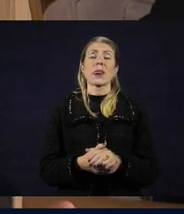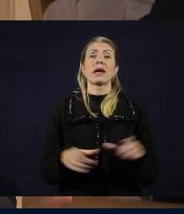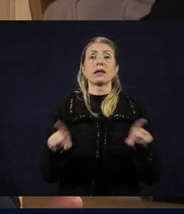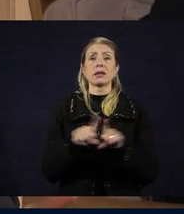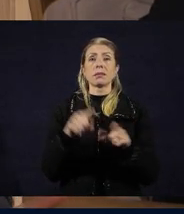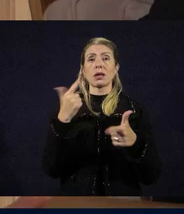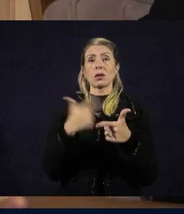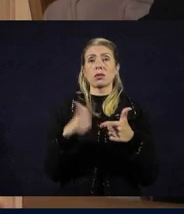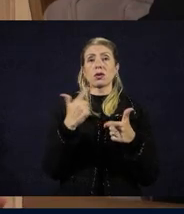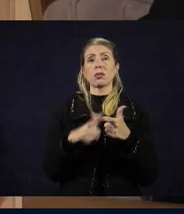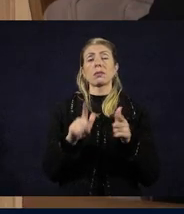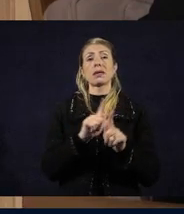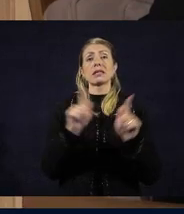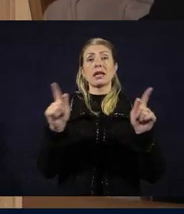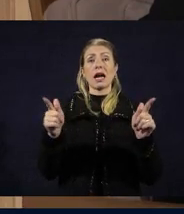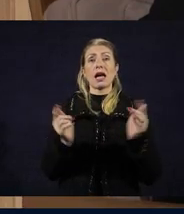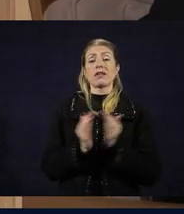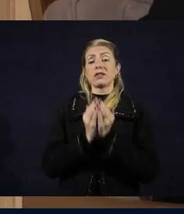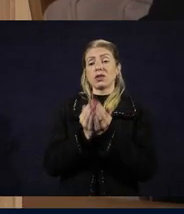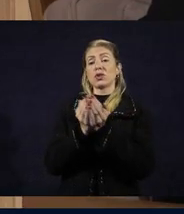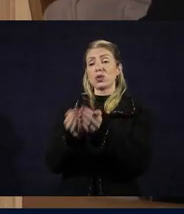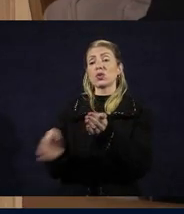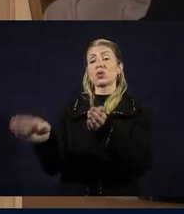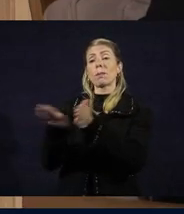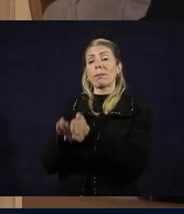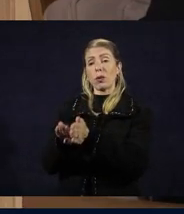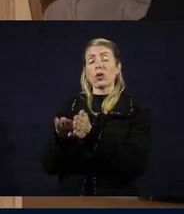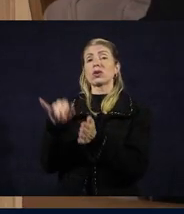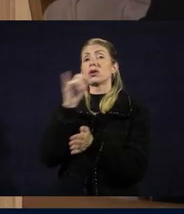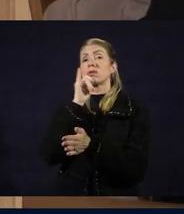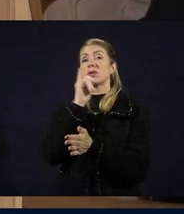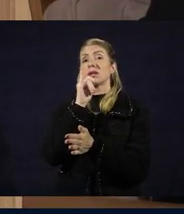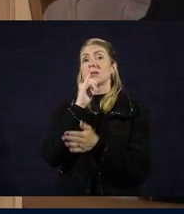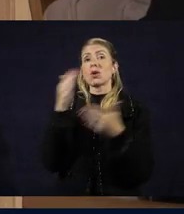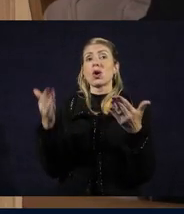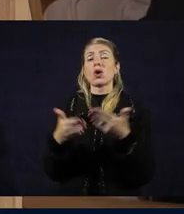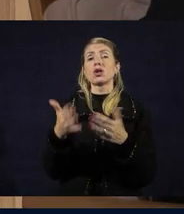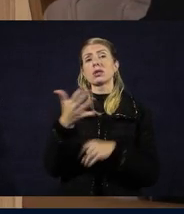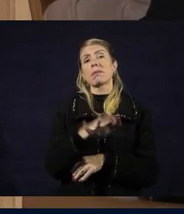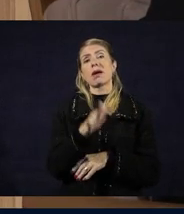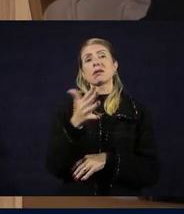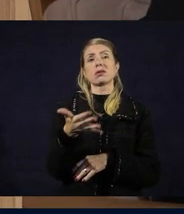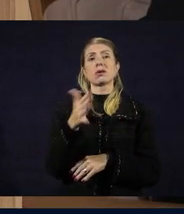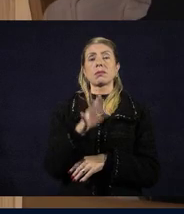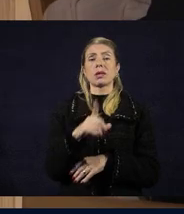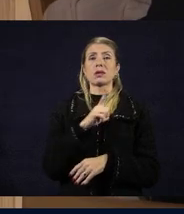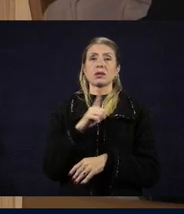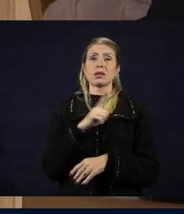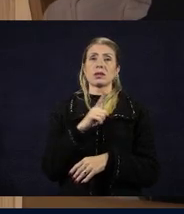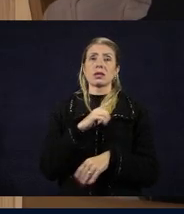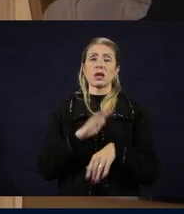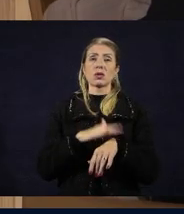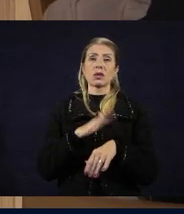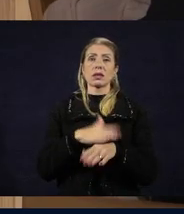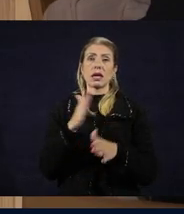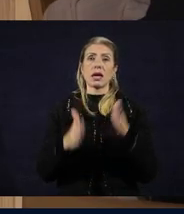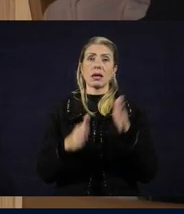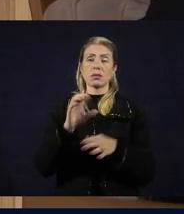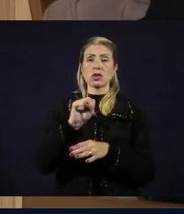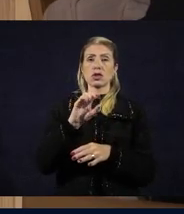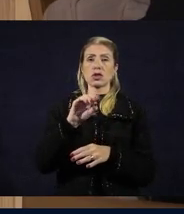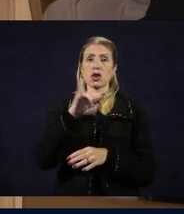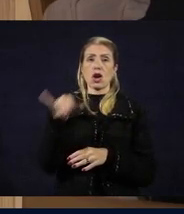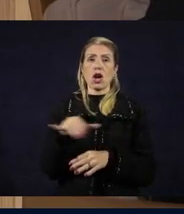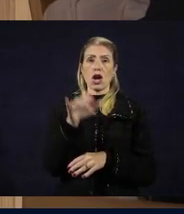problemas graves no porto imagina que a demorragia média é na temporada da soja no